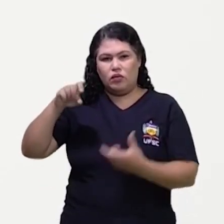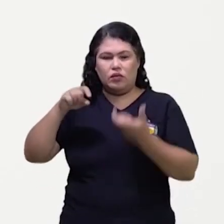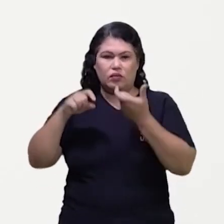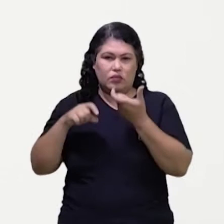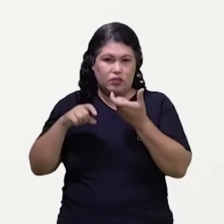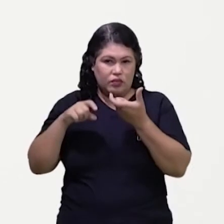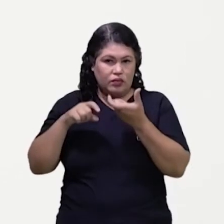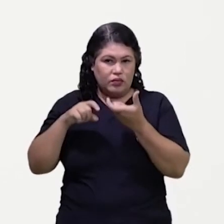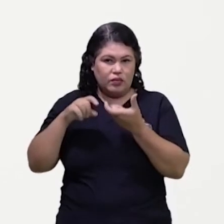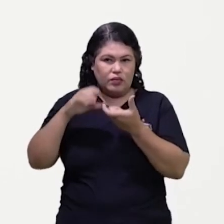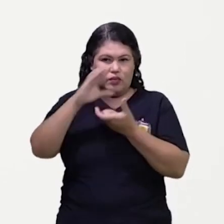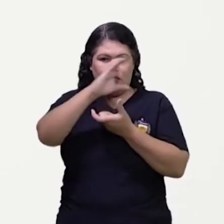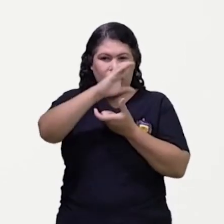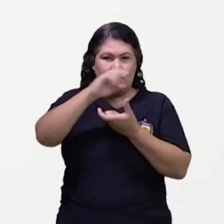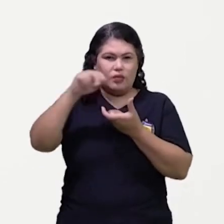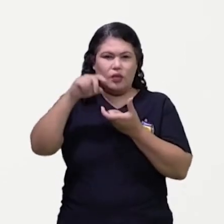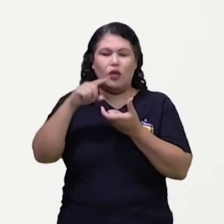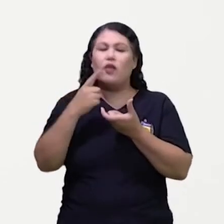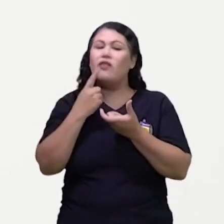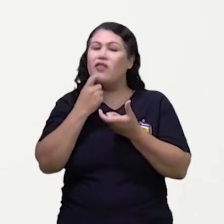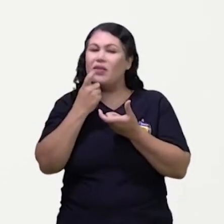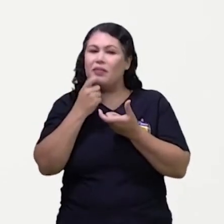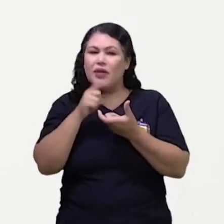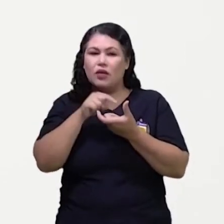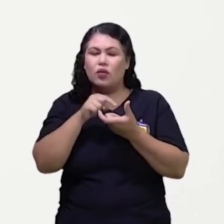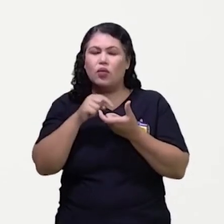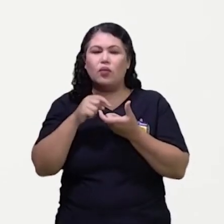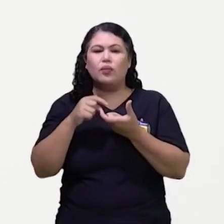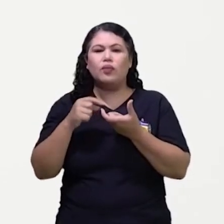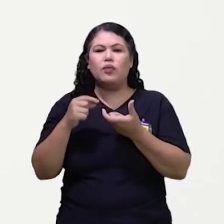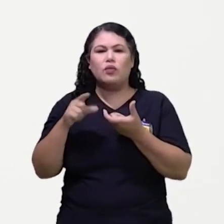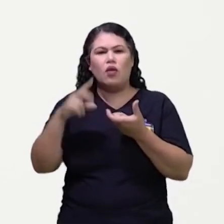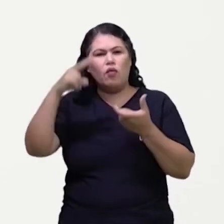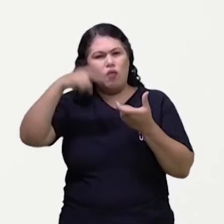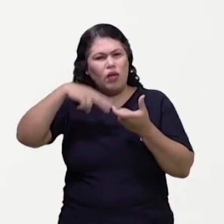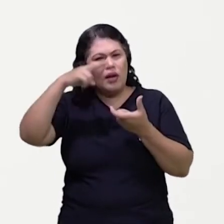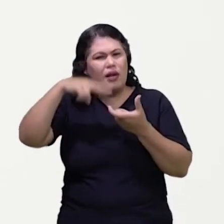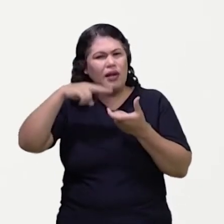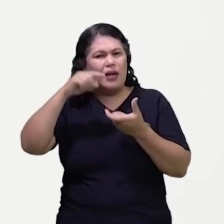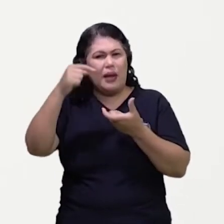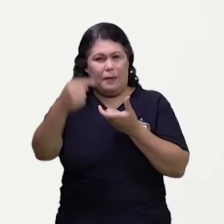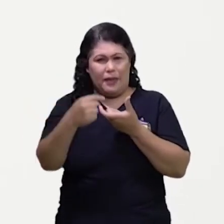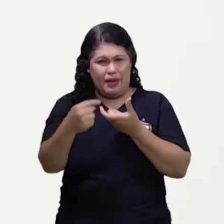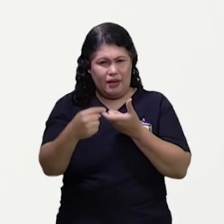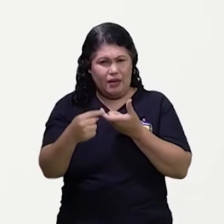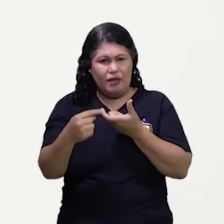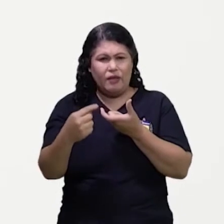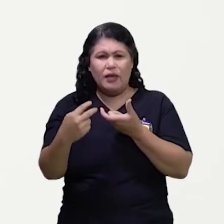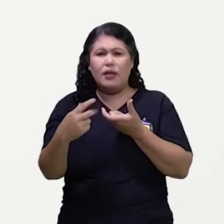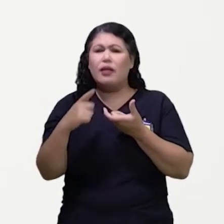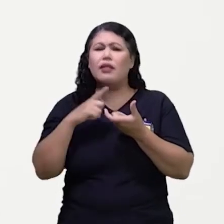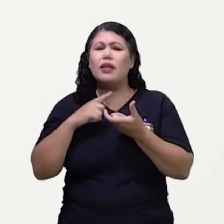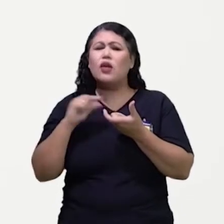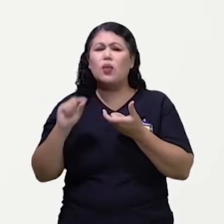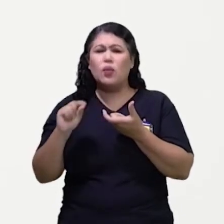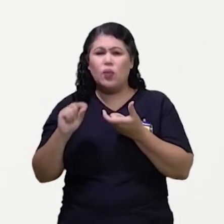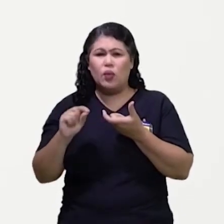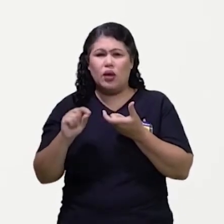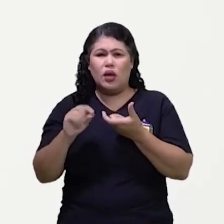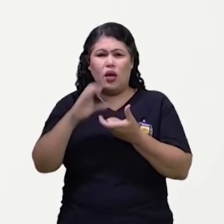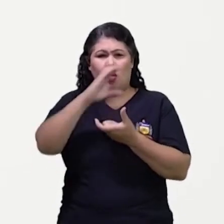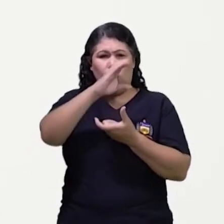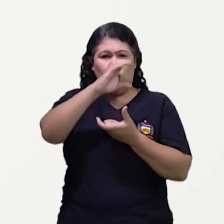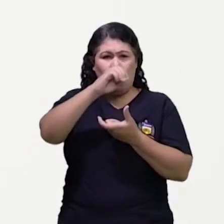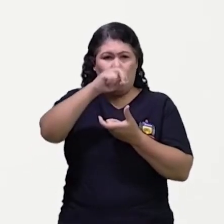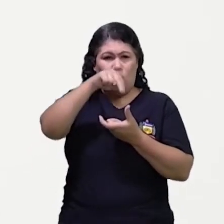Contem aos seus pais como foi a aula de hoje. Na leitura da palavra contem, a intensidade na